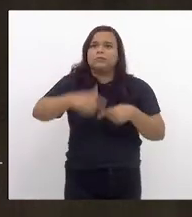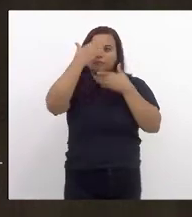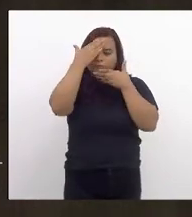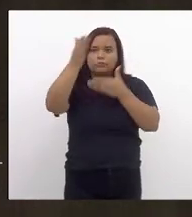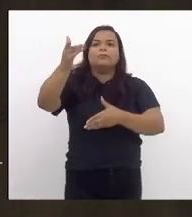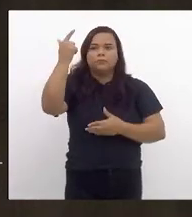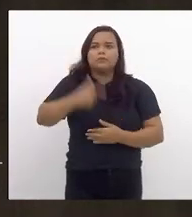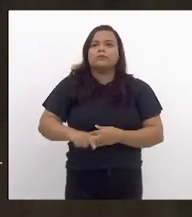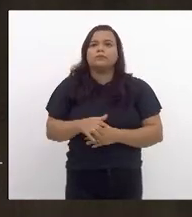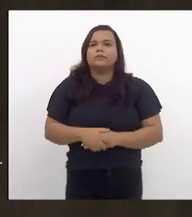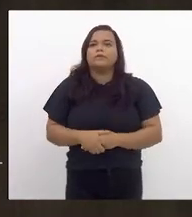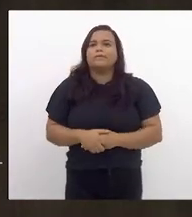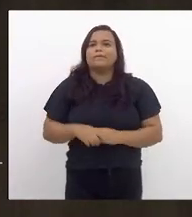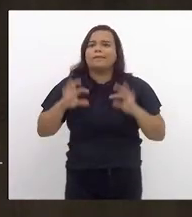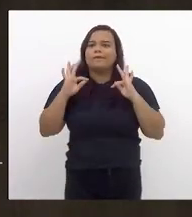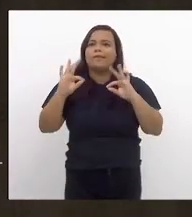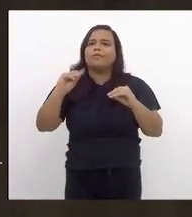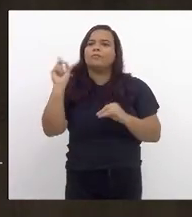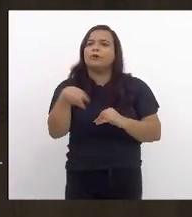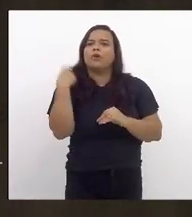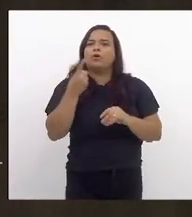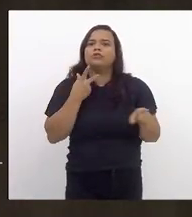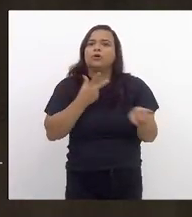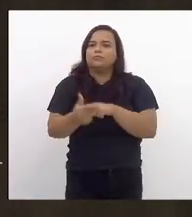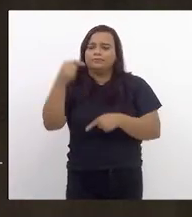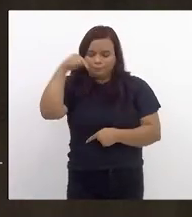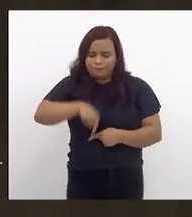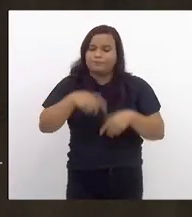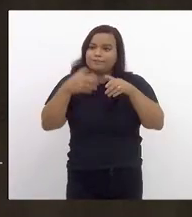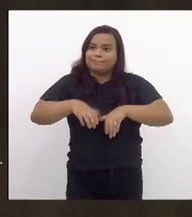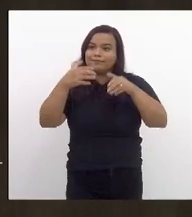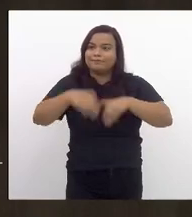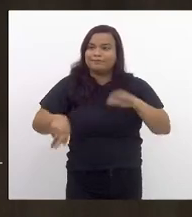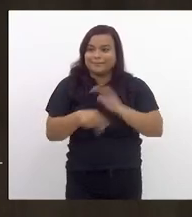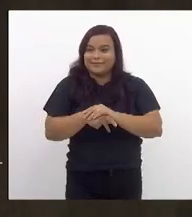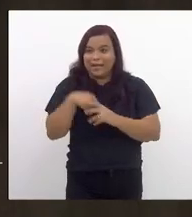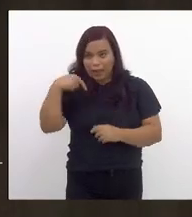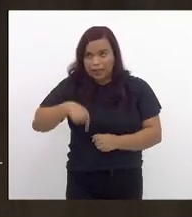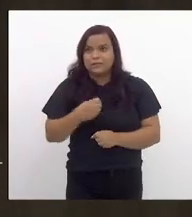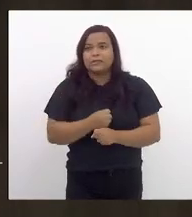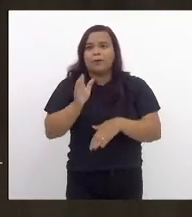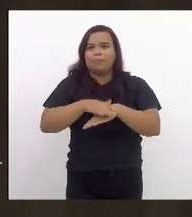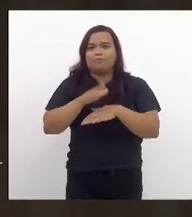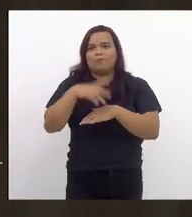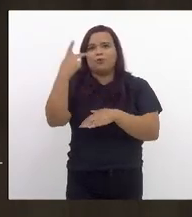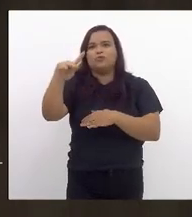presidente. Tudo que a gente tem conquistado de concurso público ao longo desse ano tem a sua mão.